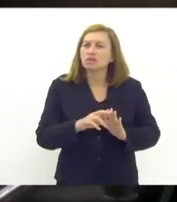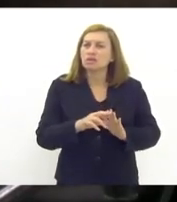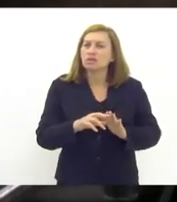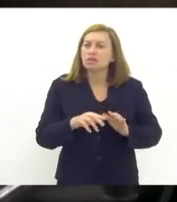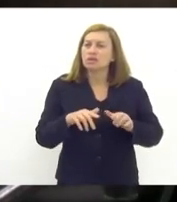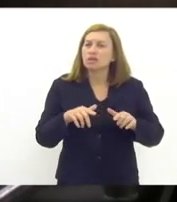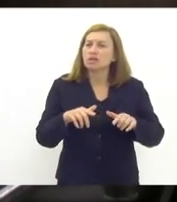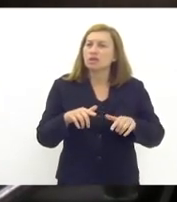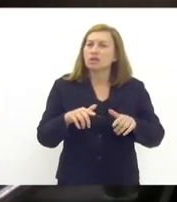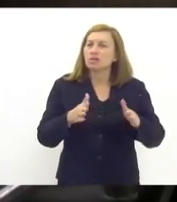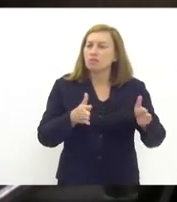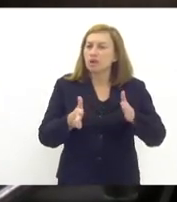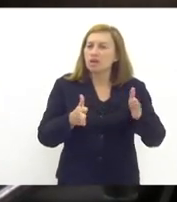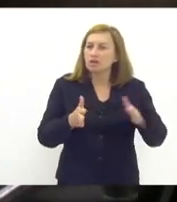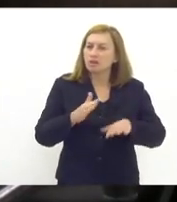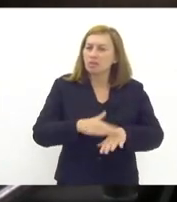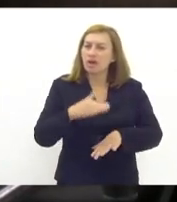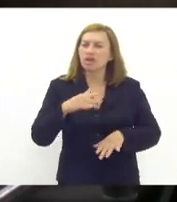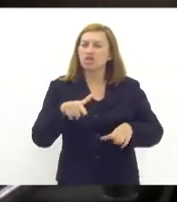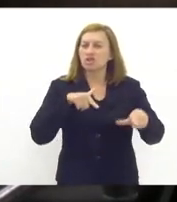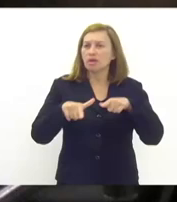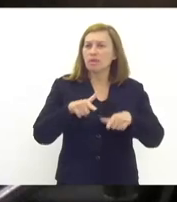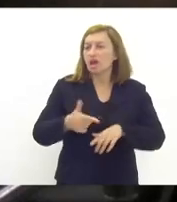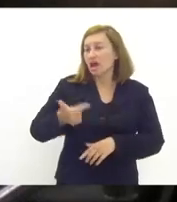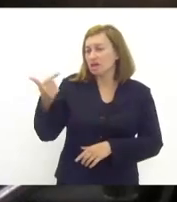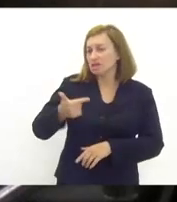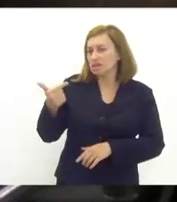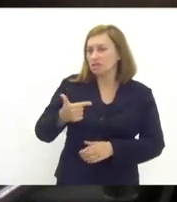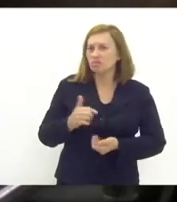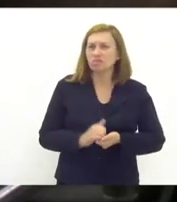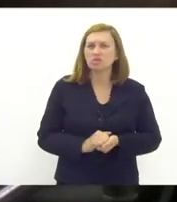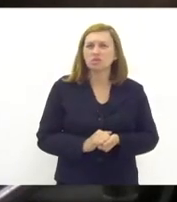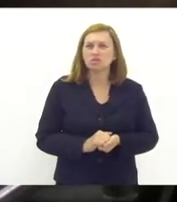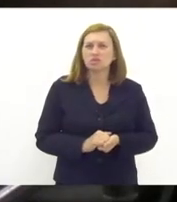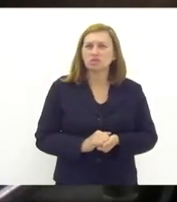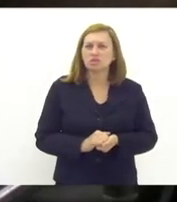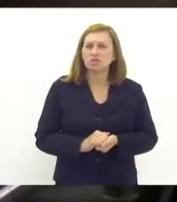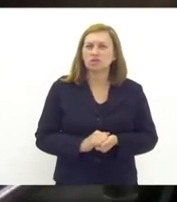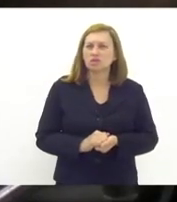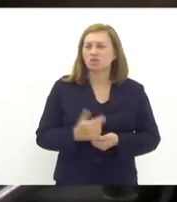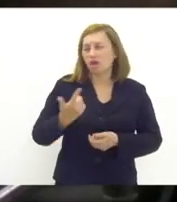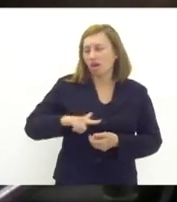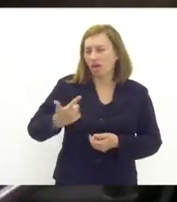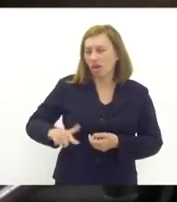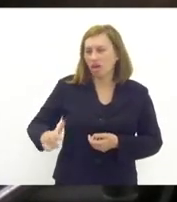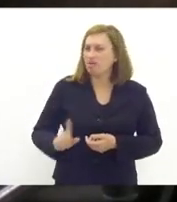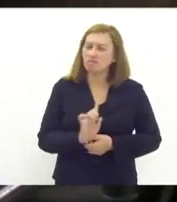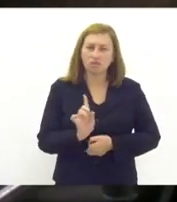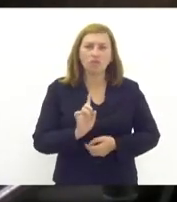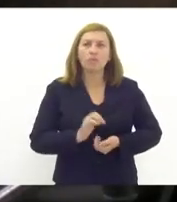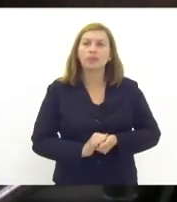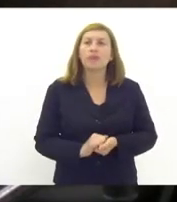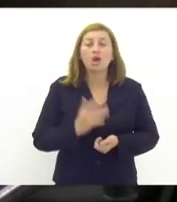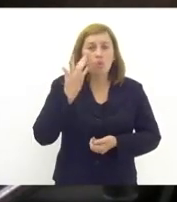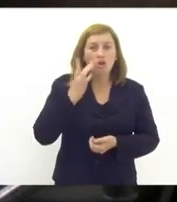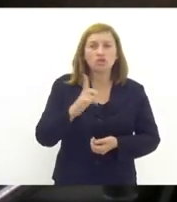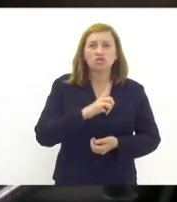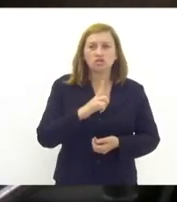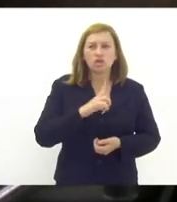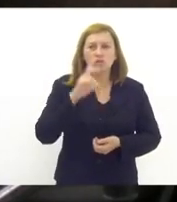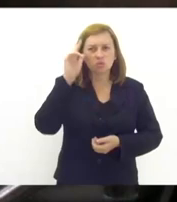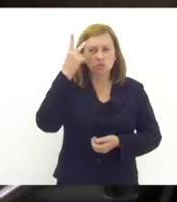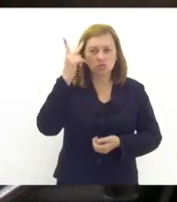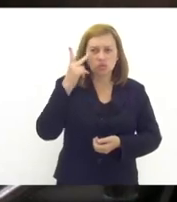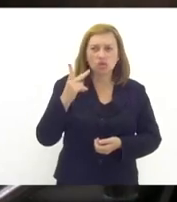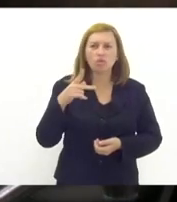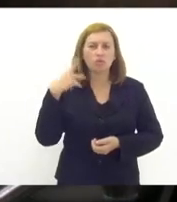trabalhos. Essa é uma primeira questão. E a segunda, bom, não carece muito eu ser repetitiva, Eu acho que eu tenho um histórico